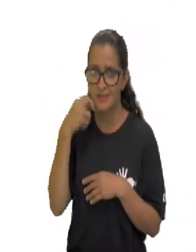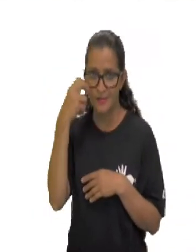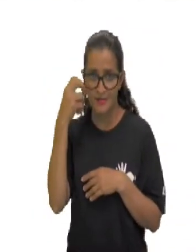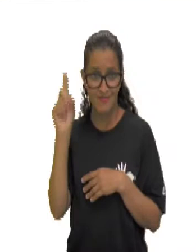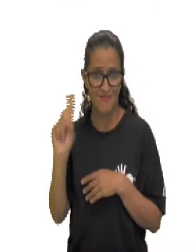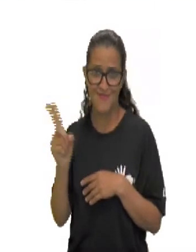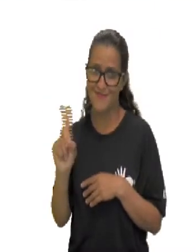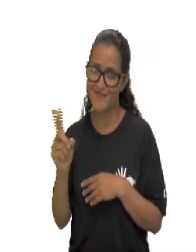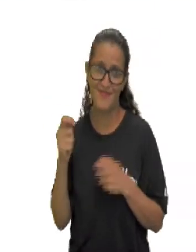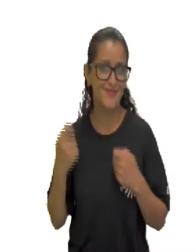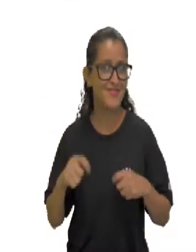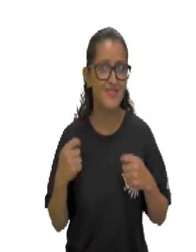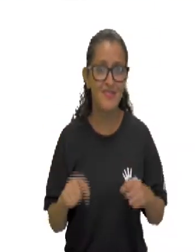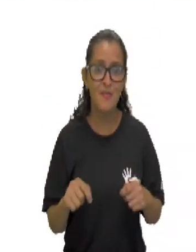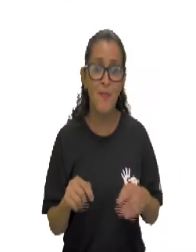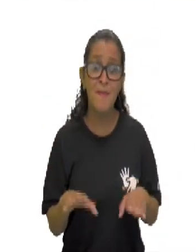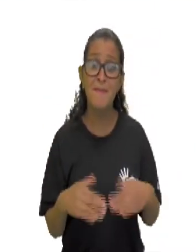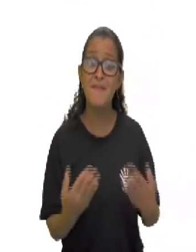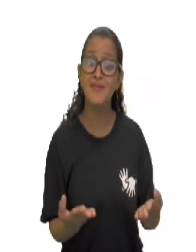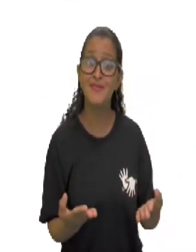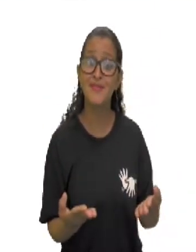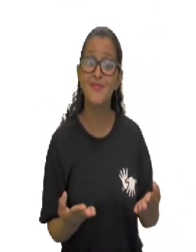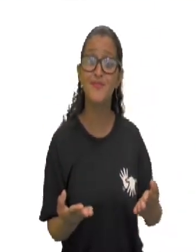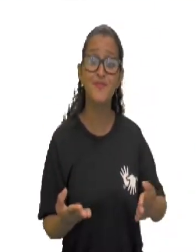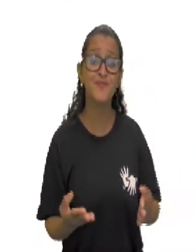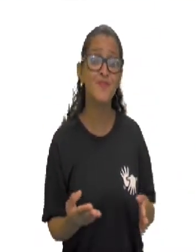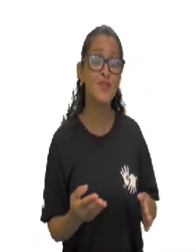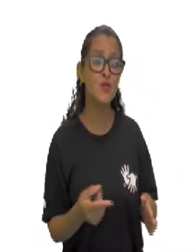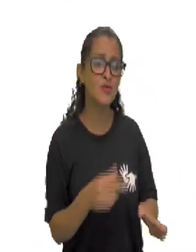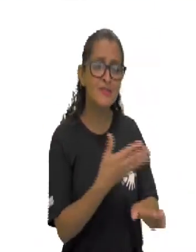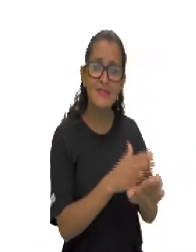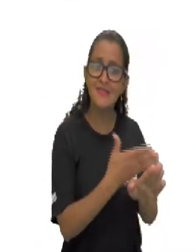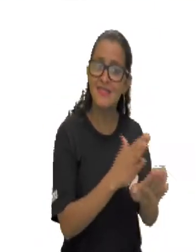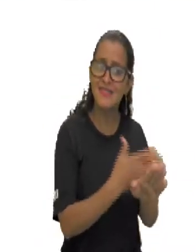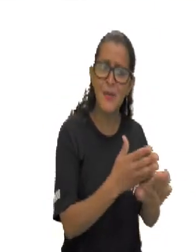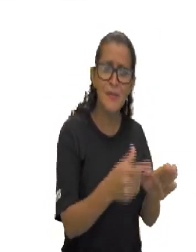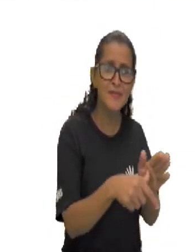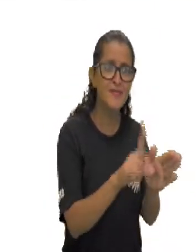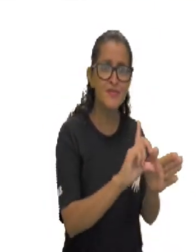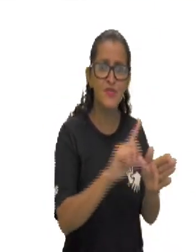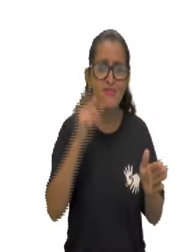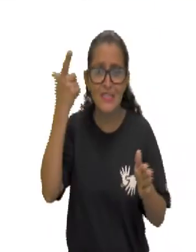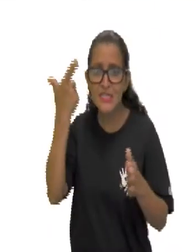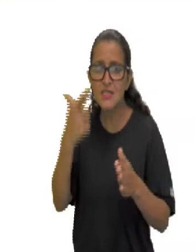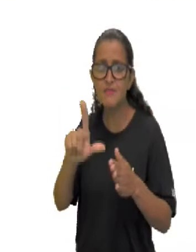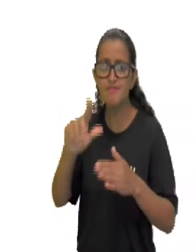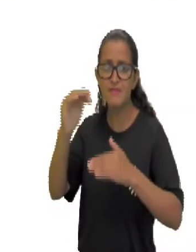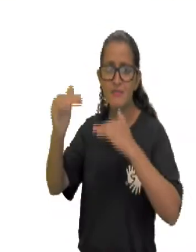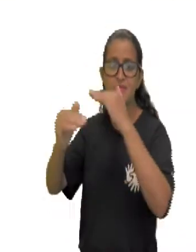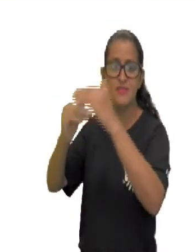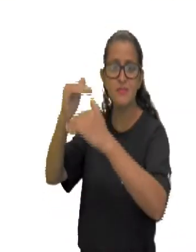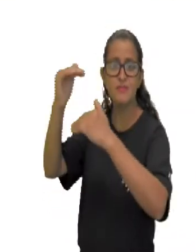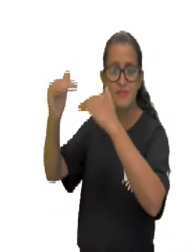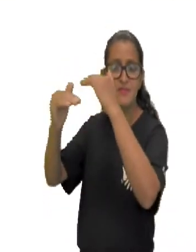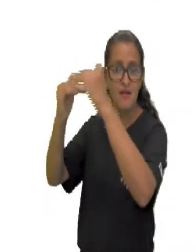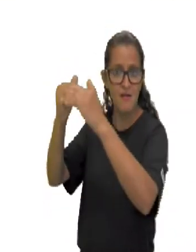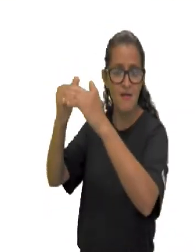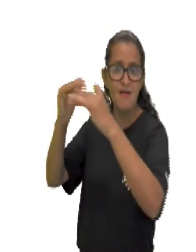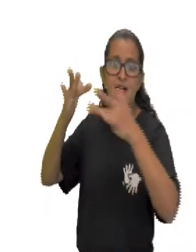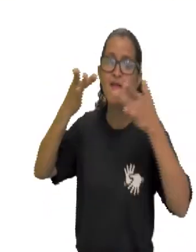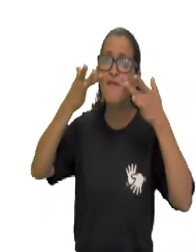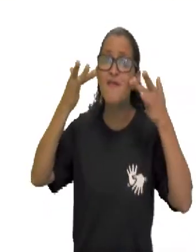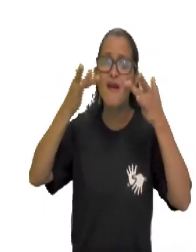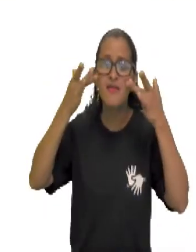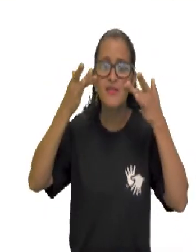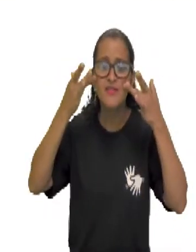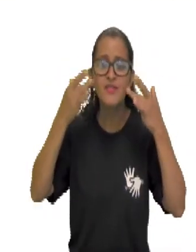que você vai ensaiando, você se sente mais, olha, eu estou conseguindo bem melhor. Isso se chama autoestima. Então, o teatro, ele